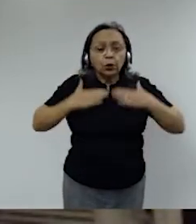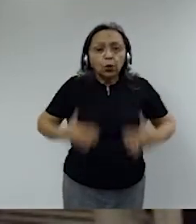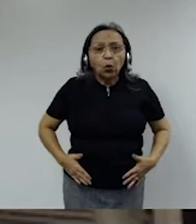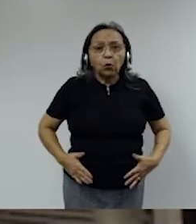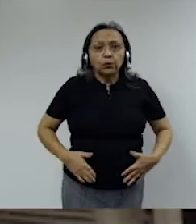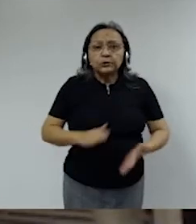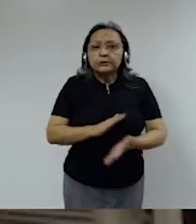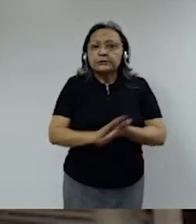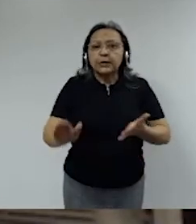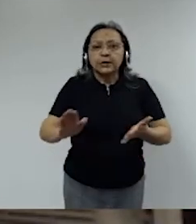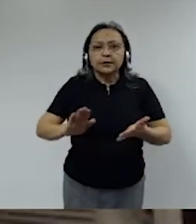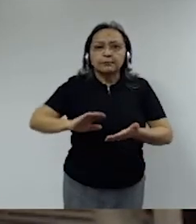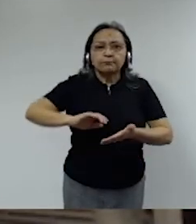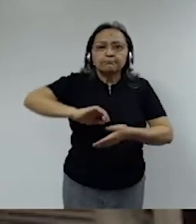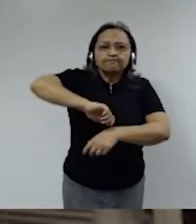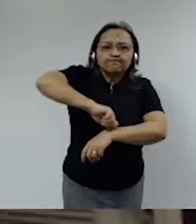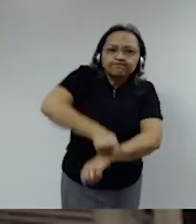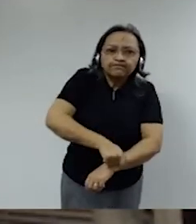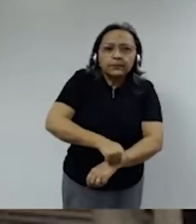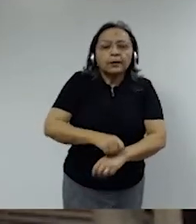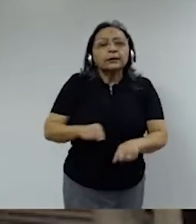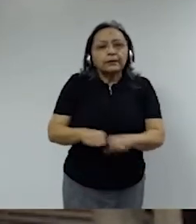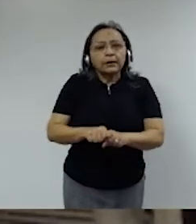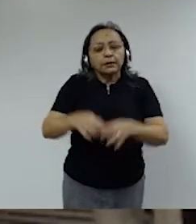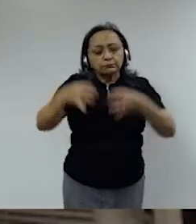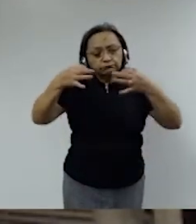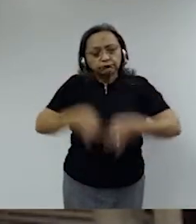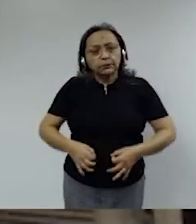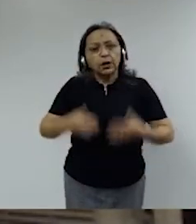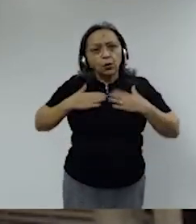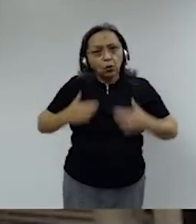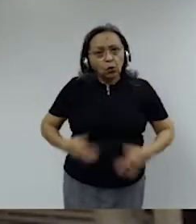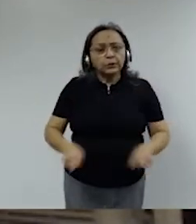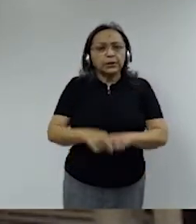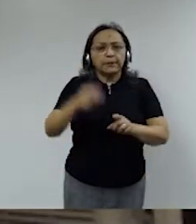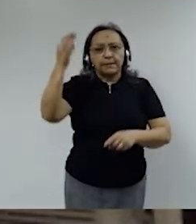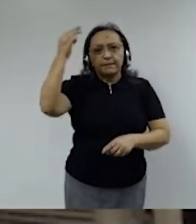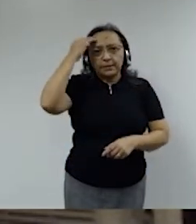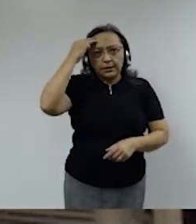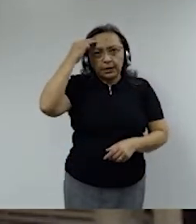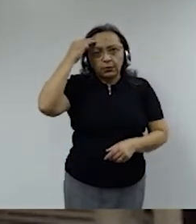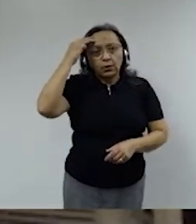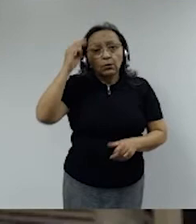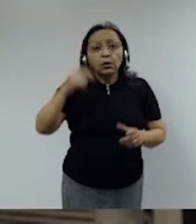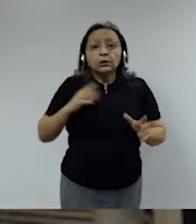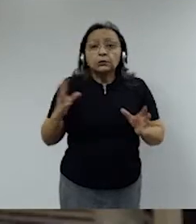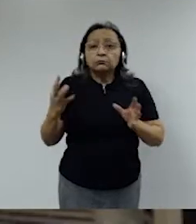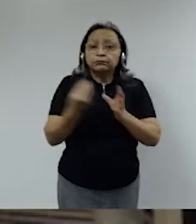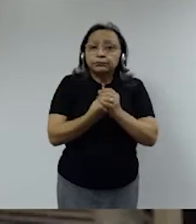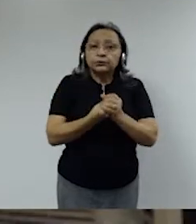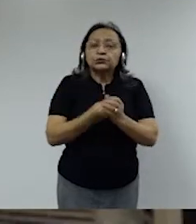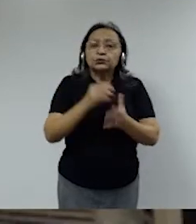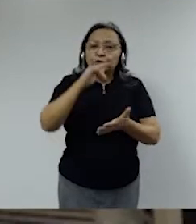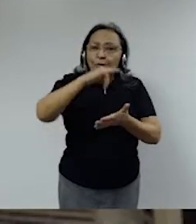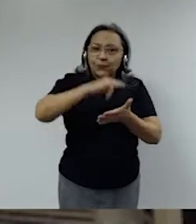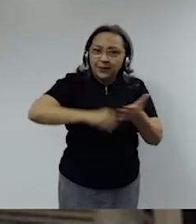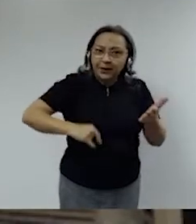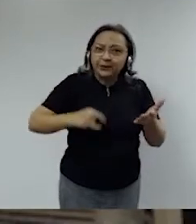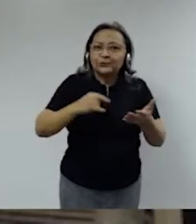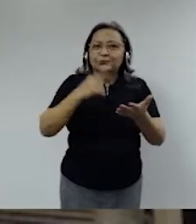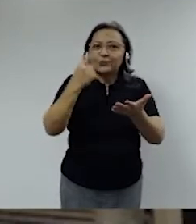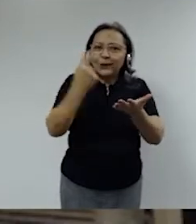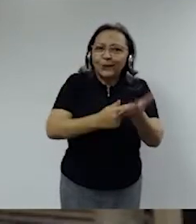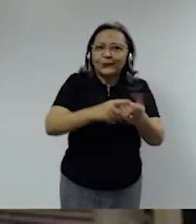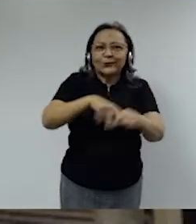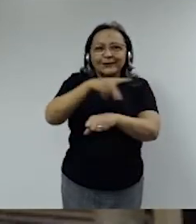mente, ou integridade corporal e mental. Ou seja, é um componente necessário nos tratados internacionais